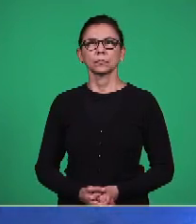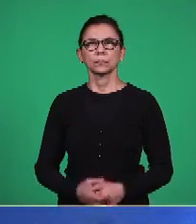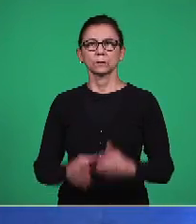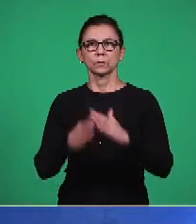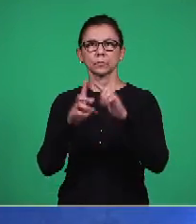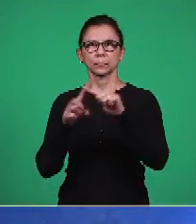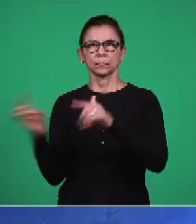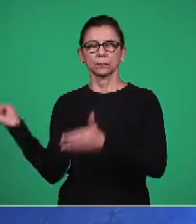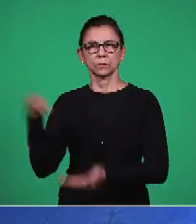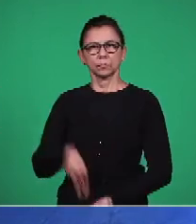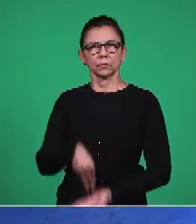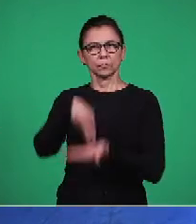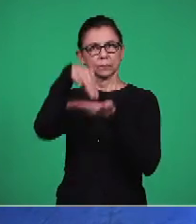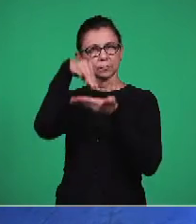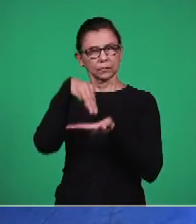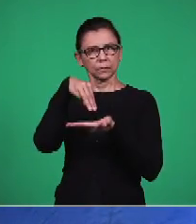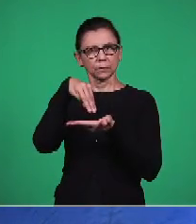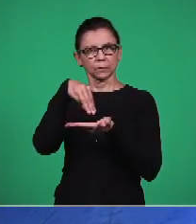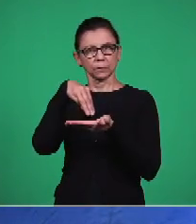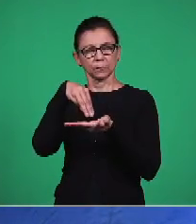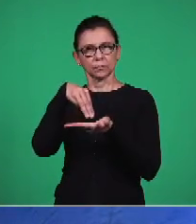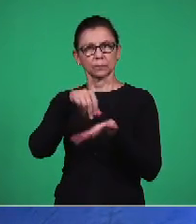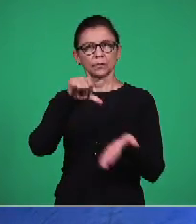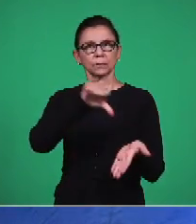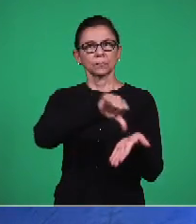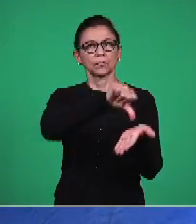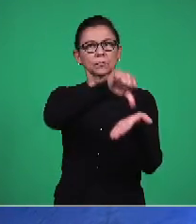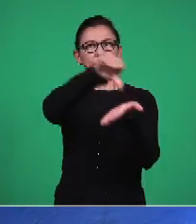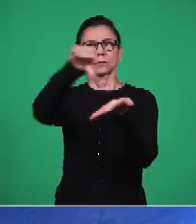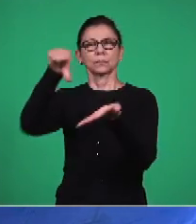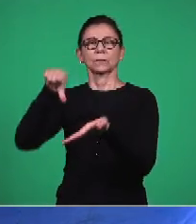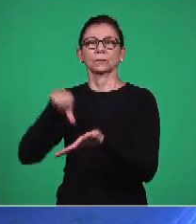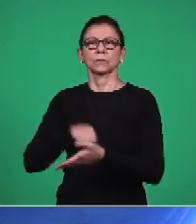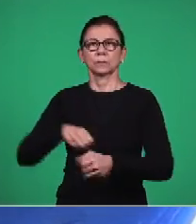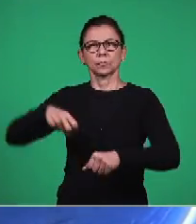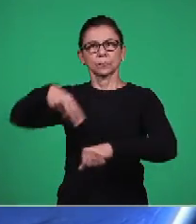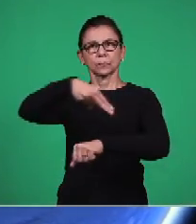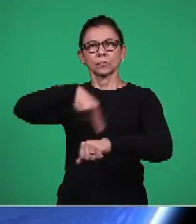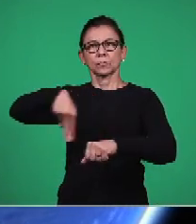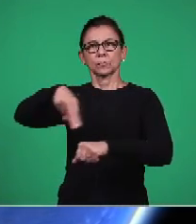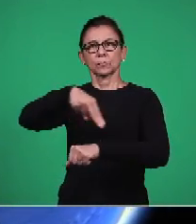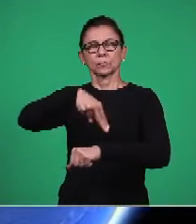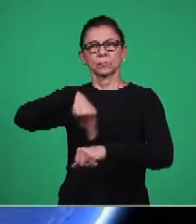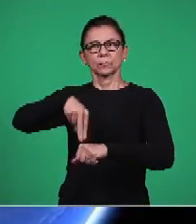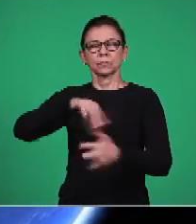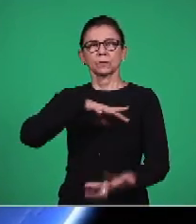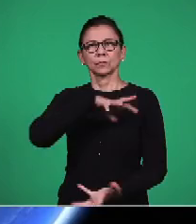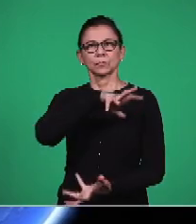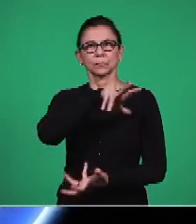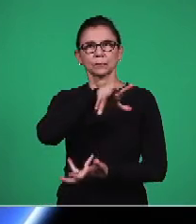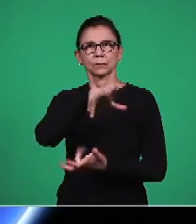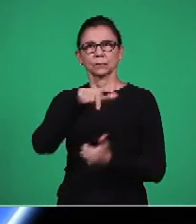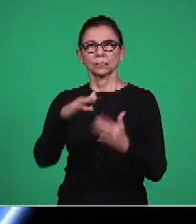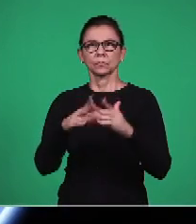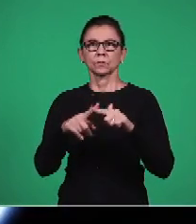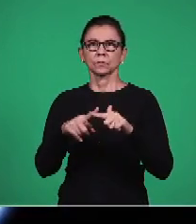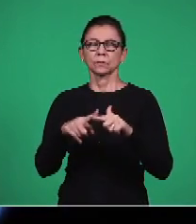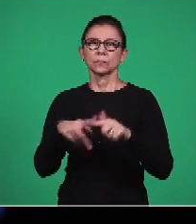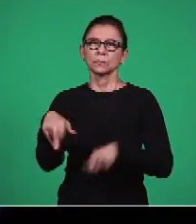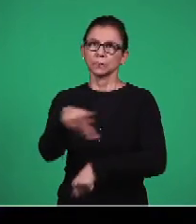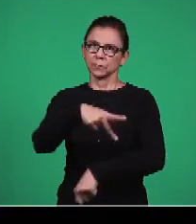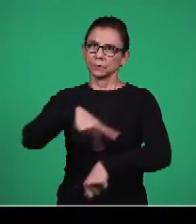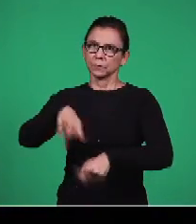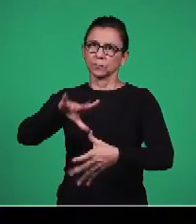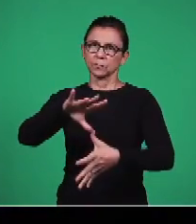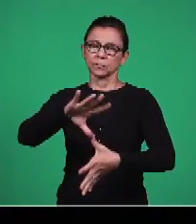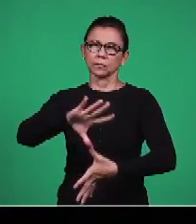A Igreja Cristã Maranata está presente em nações de todos os continentes do planeta. Igrejas de países nas